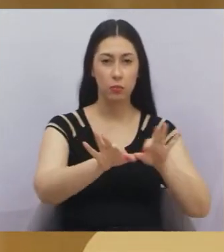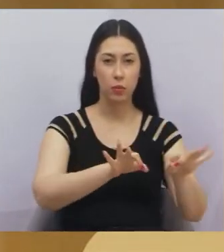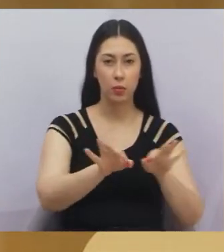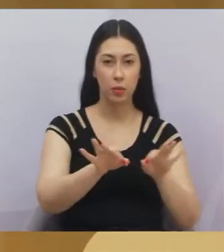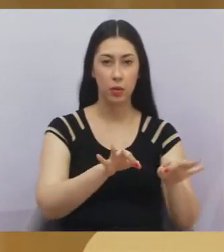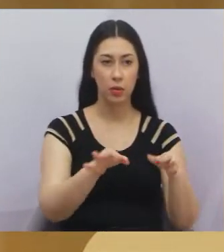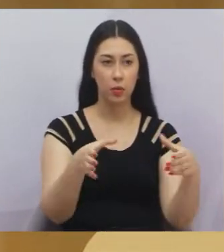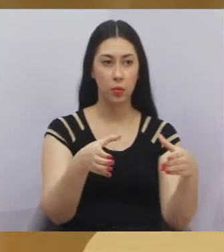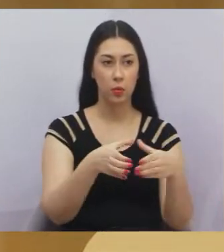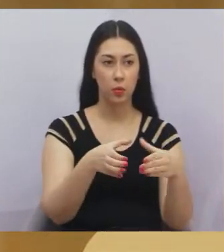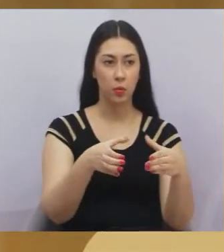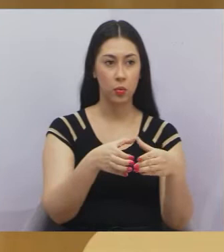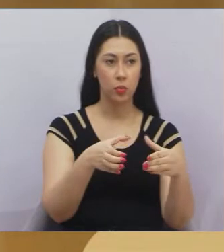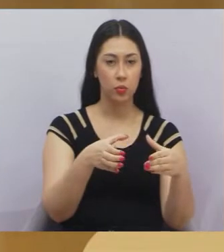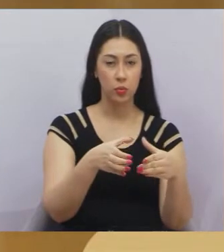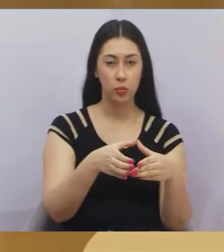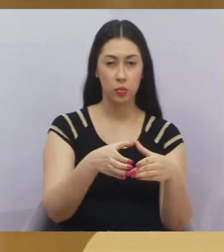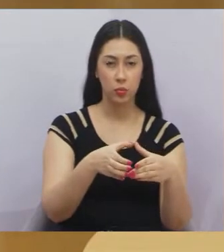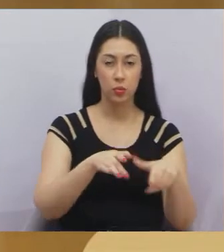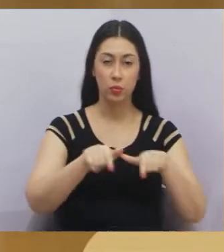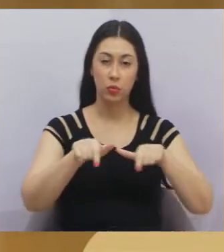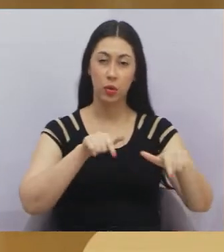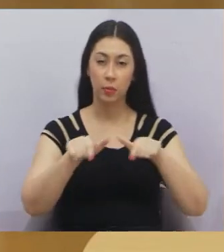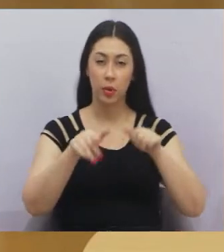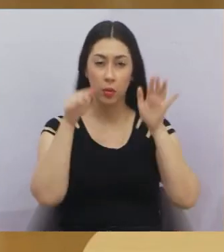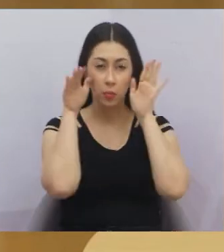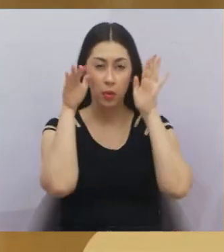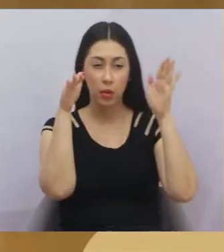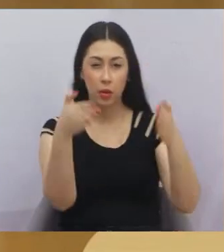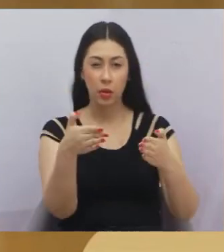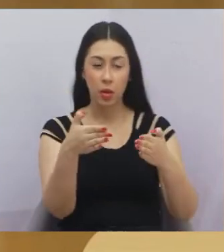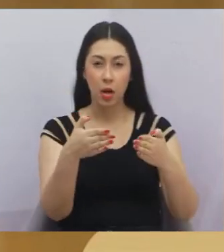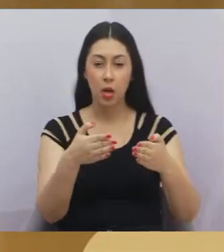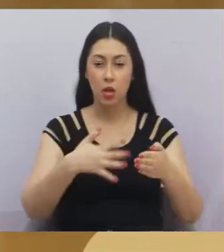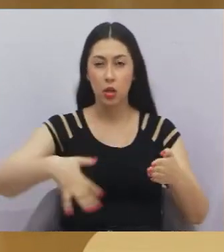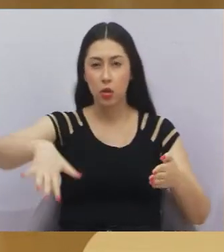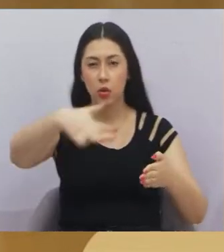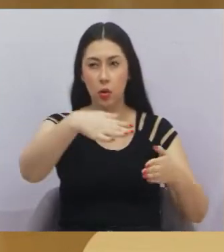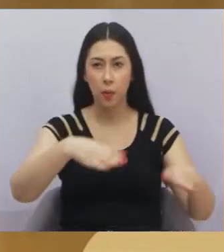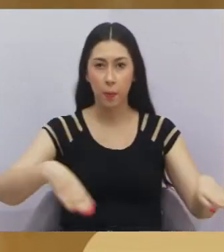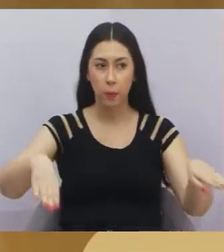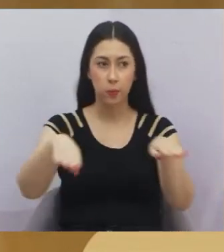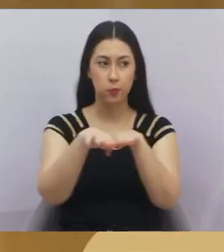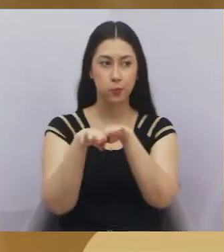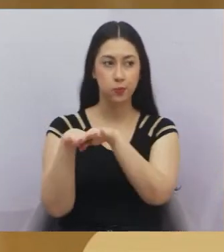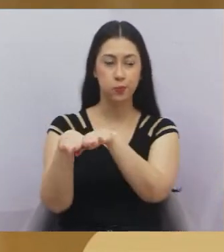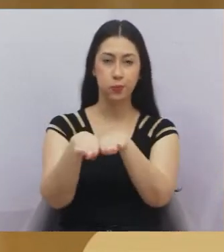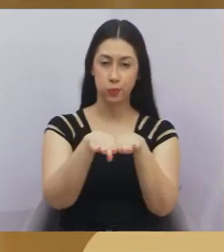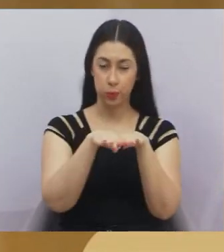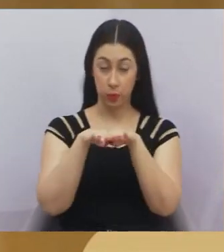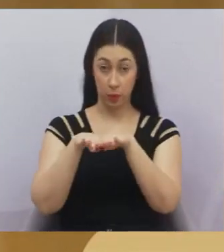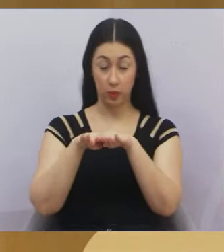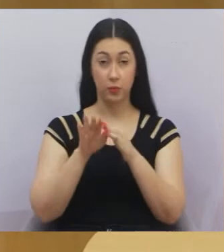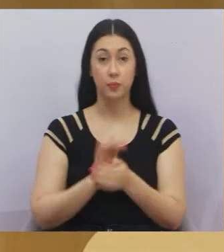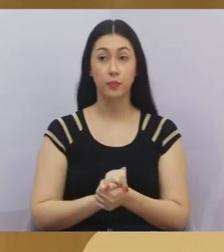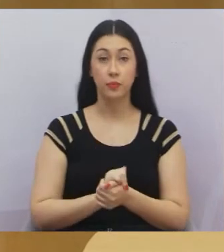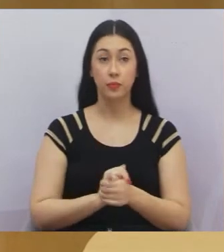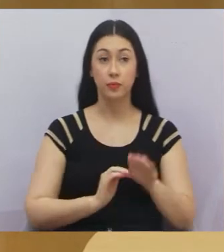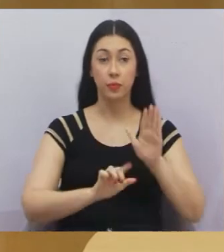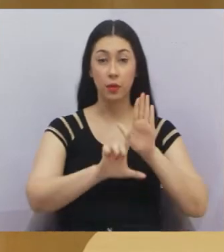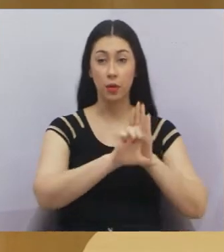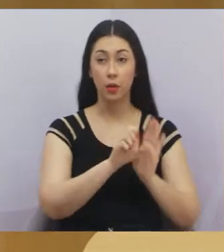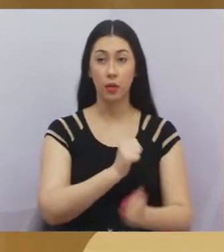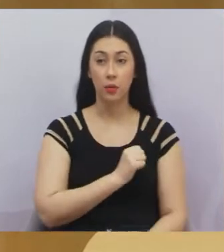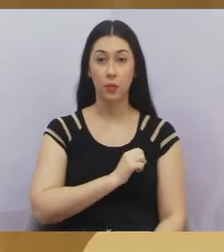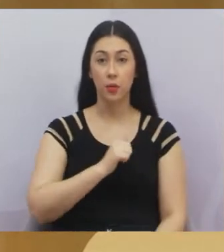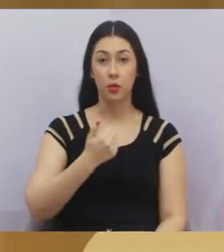de políticas e serviços destinado a superar as desigualdades étnicas e raciais no Brasil. A Lei